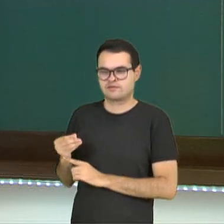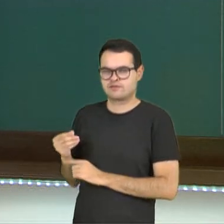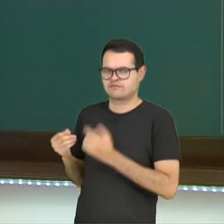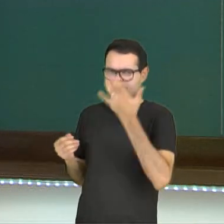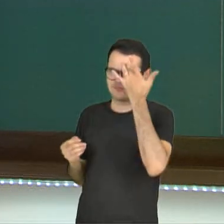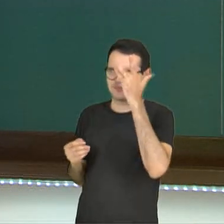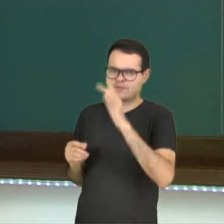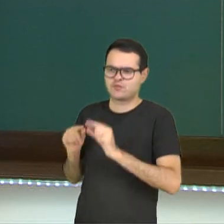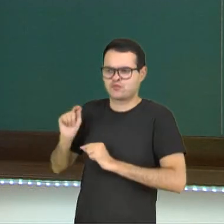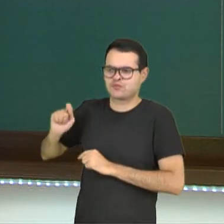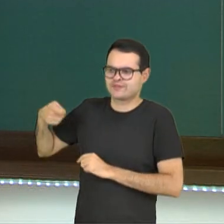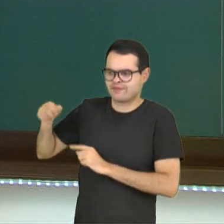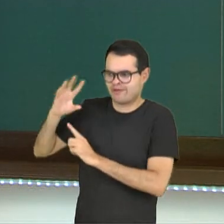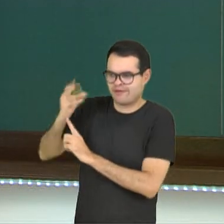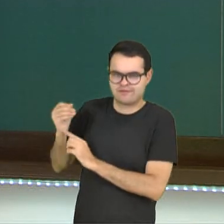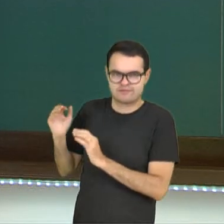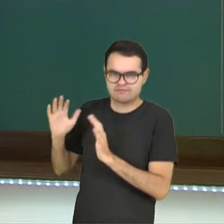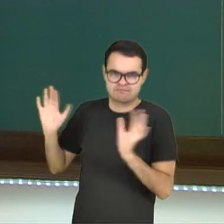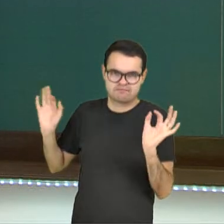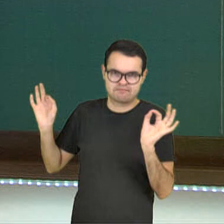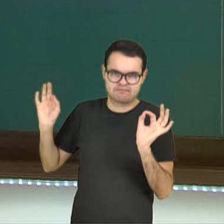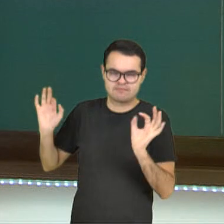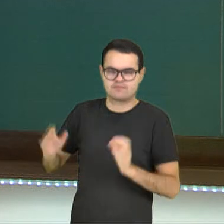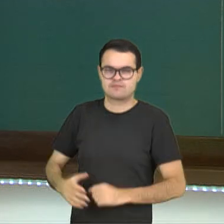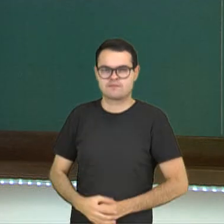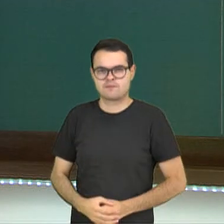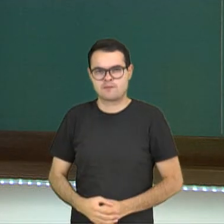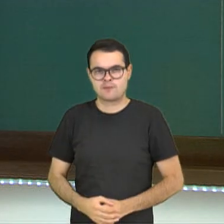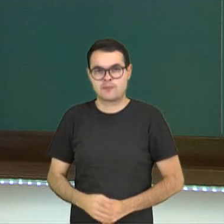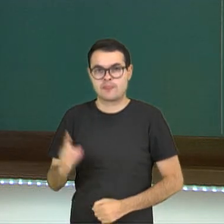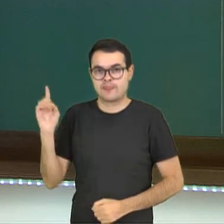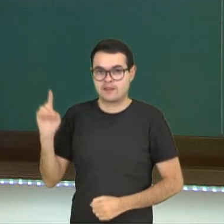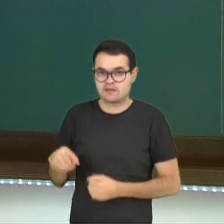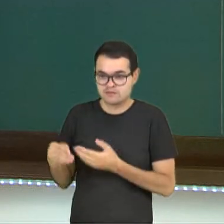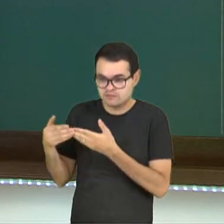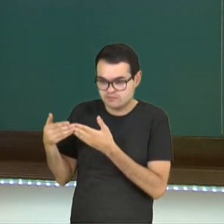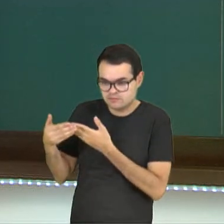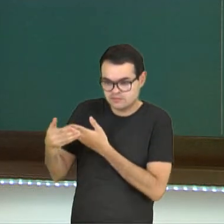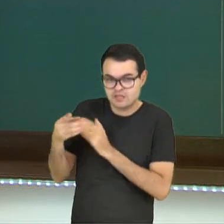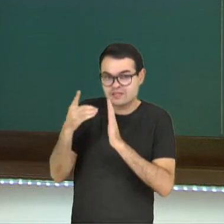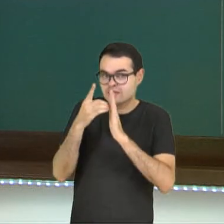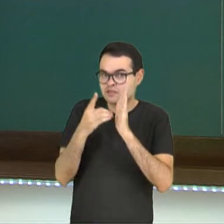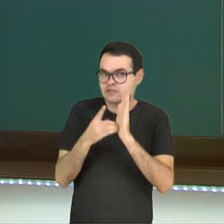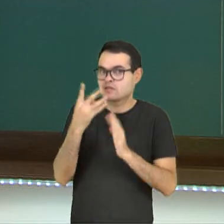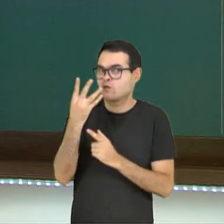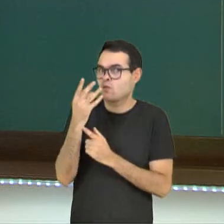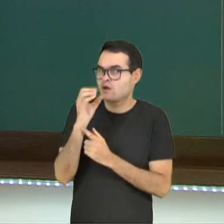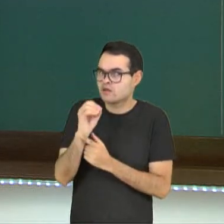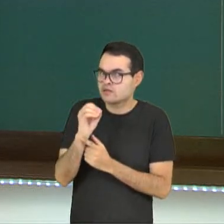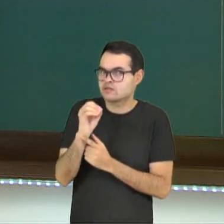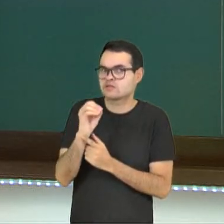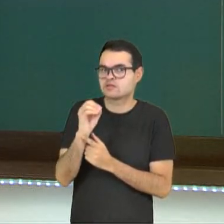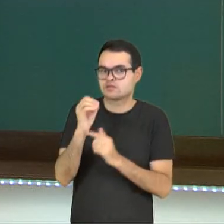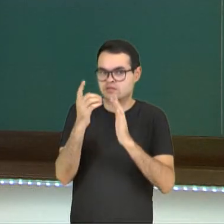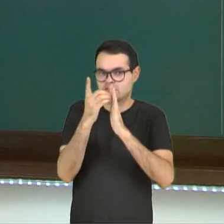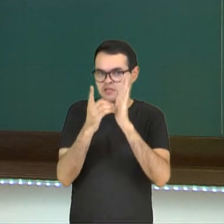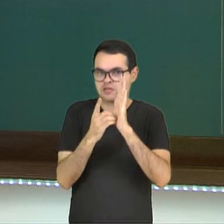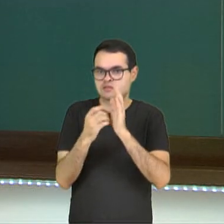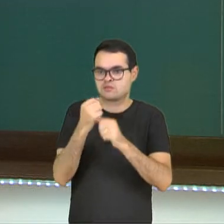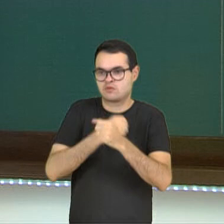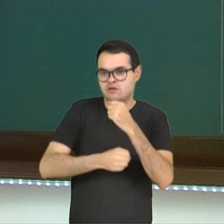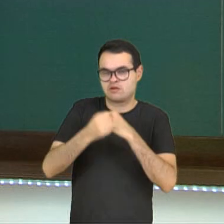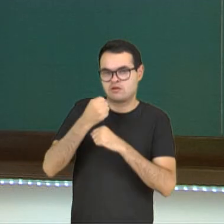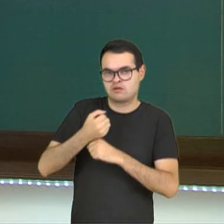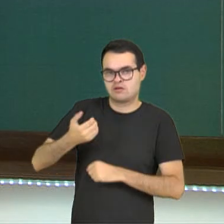era conhecido, a gente vale ressaltar que foi a partir da década de 40, de 1940, que foram